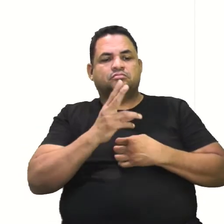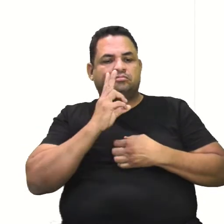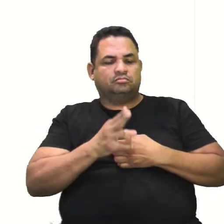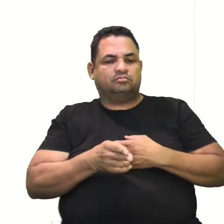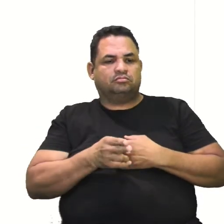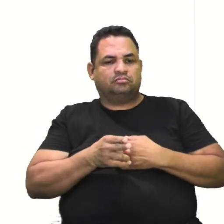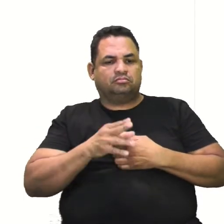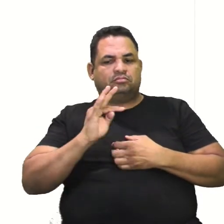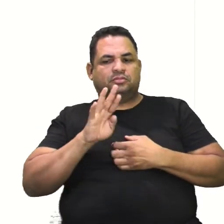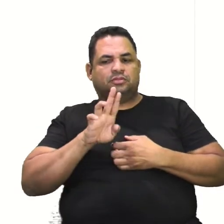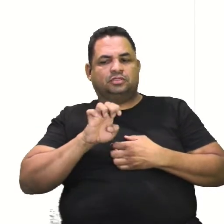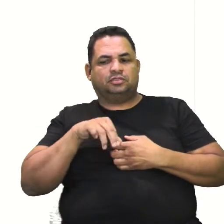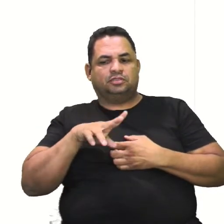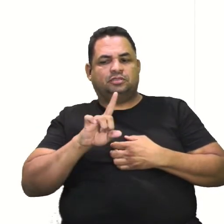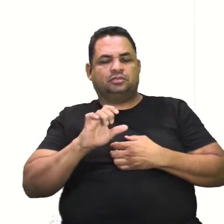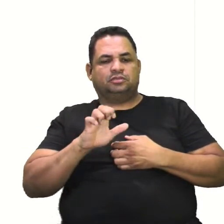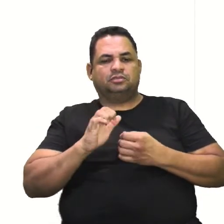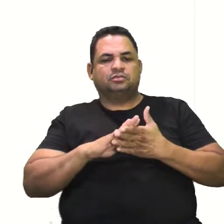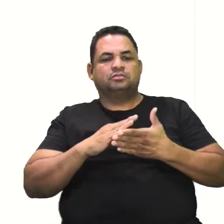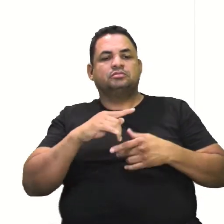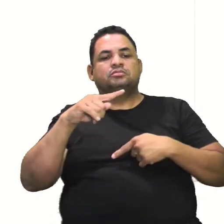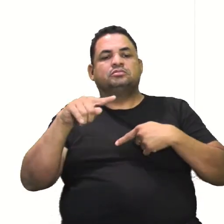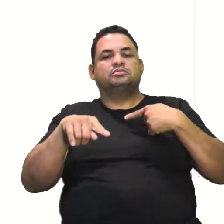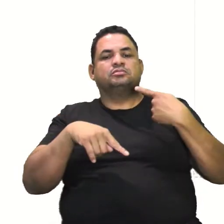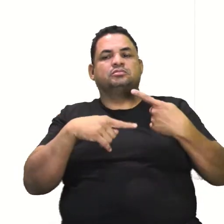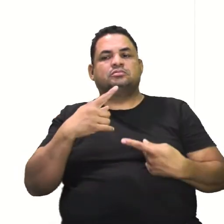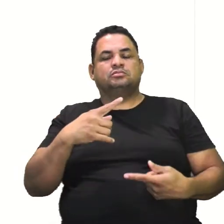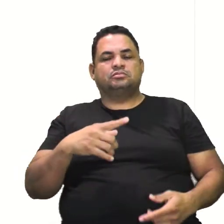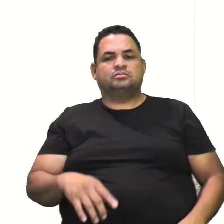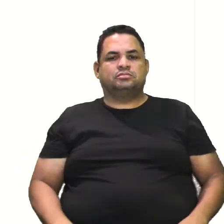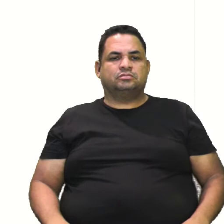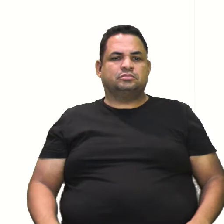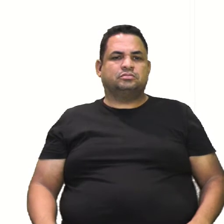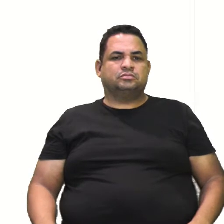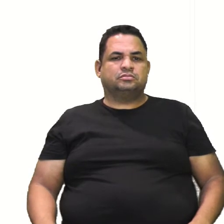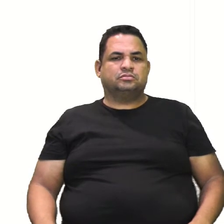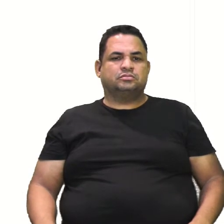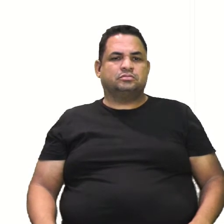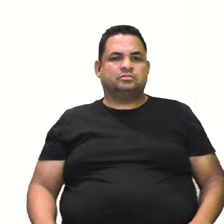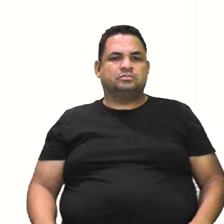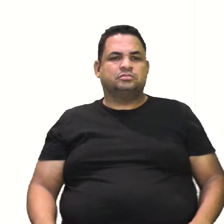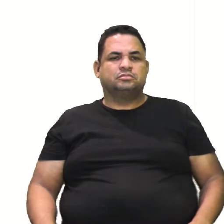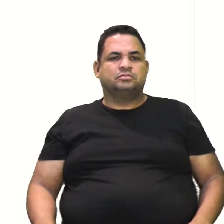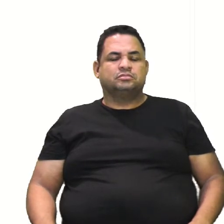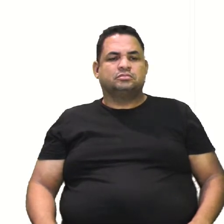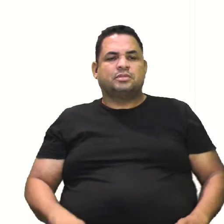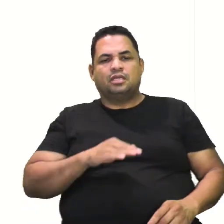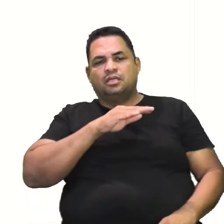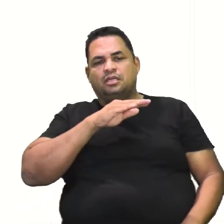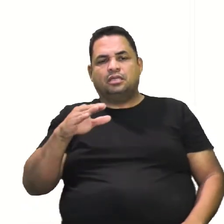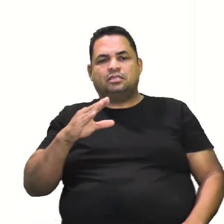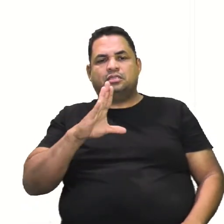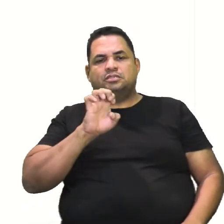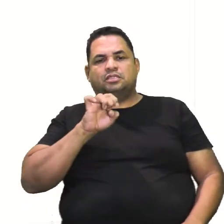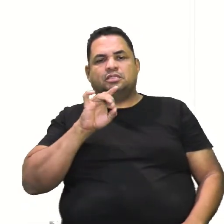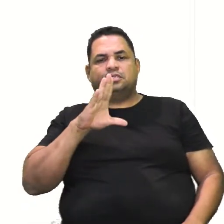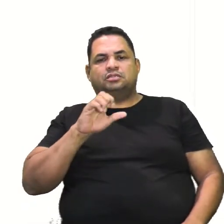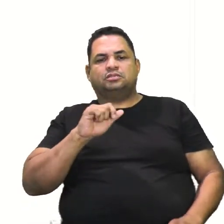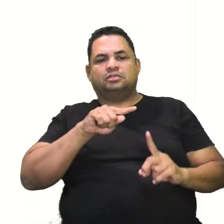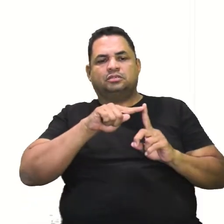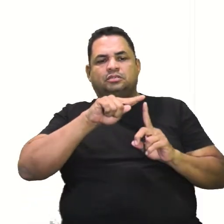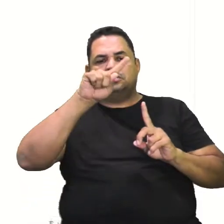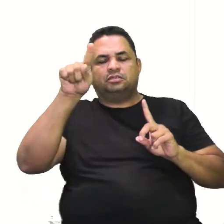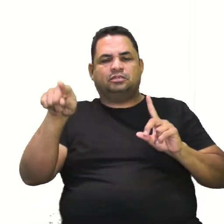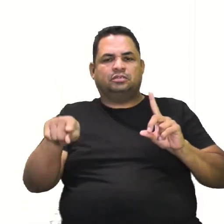for igual, é tangente. E o próximo ponto é a reta secante à circunferência. Aí,